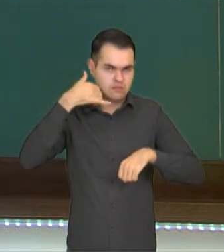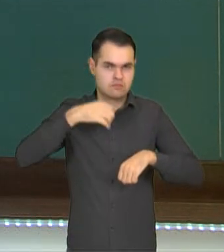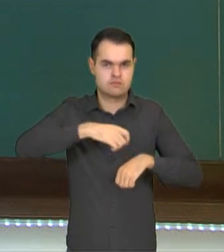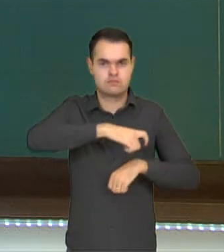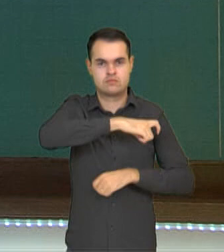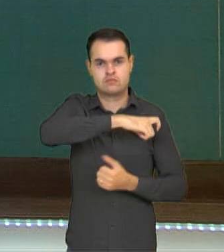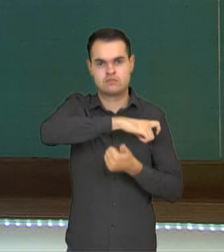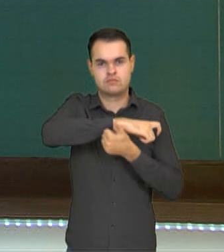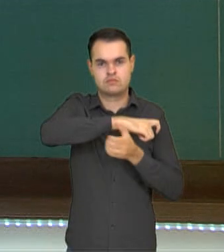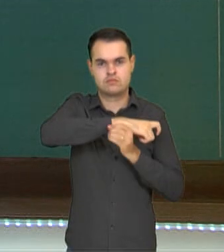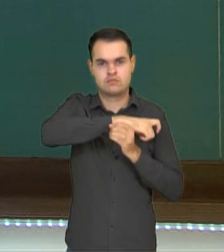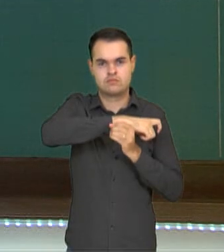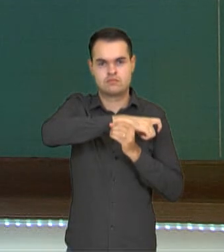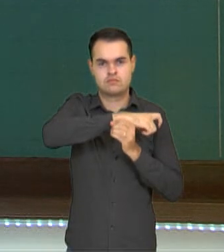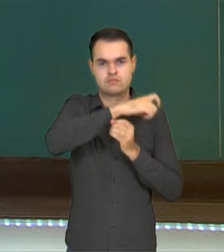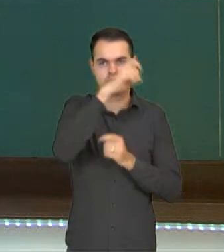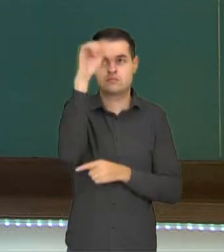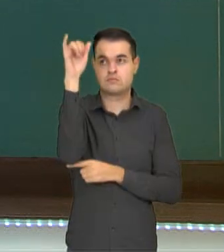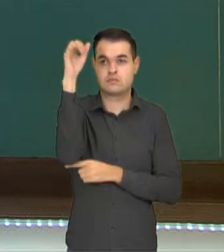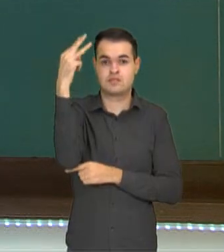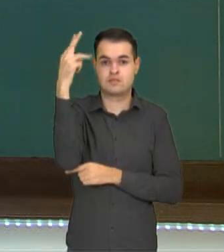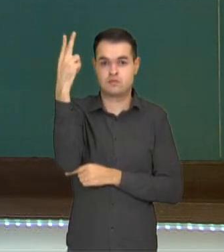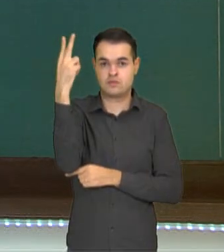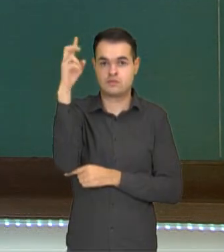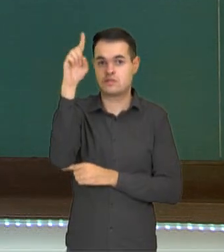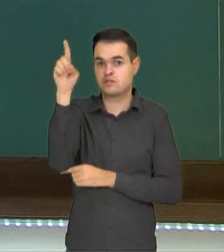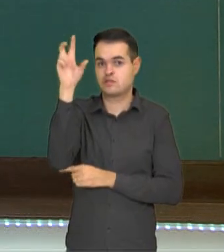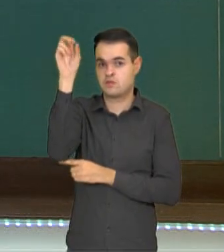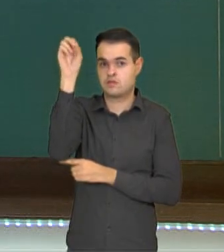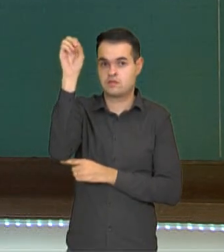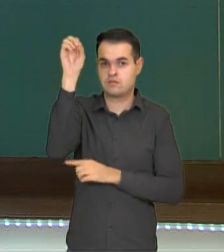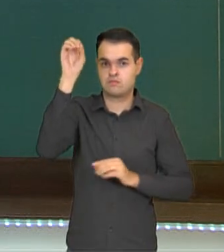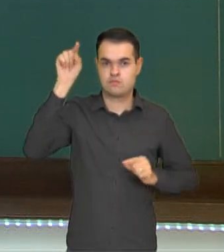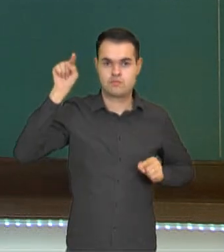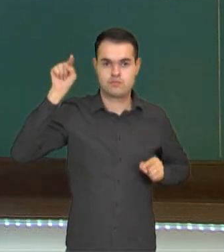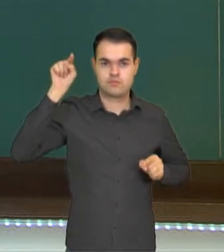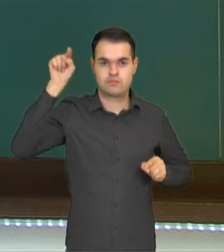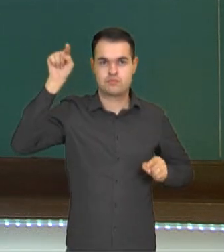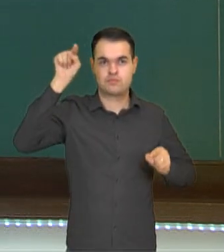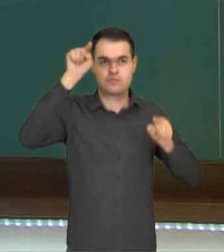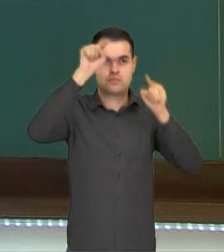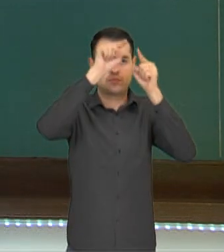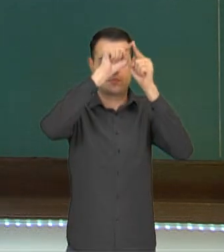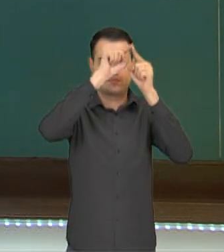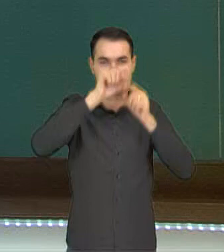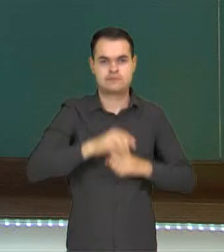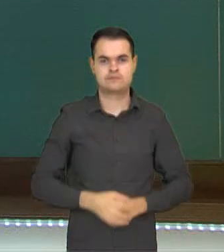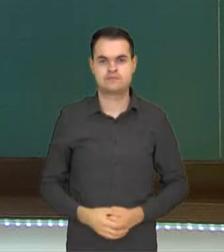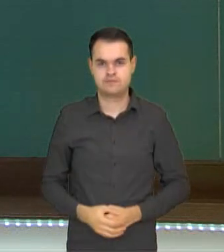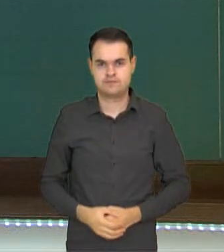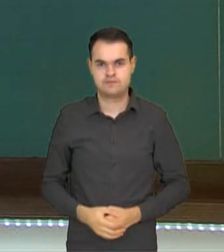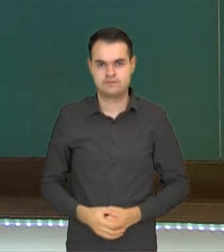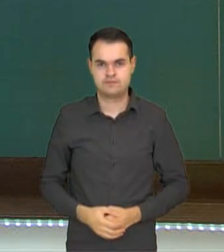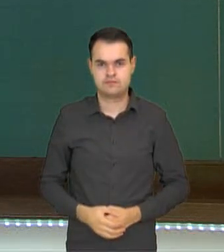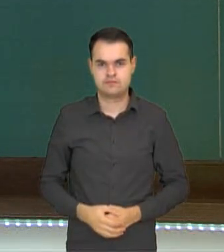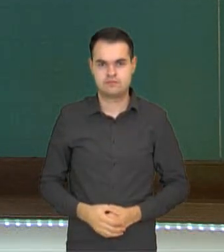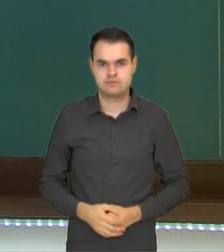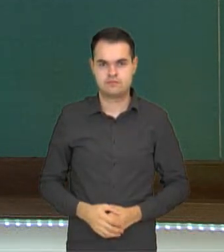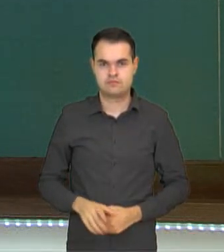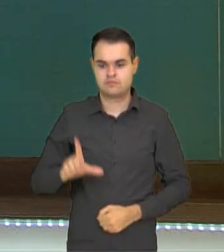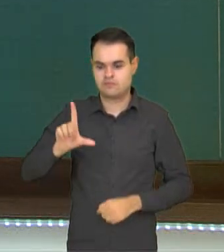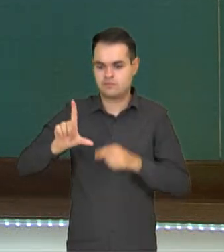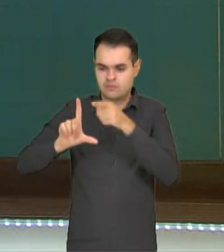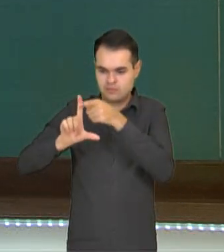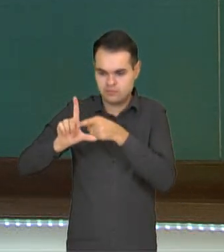de 32,50. Então, nós temos ali, a professora colocou esse pontinho azul. E vamos fazer isso para